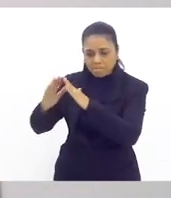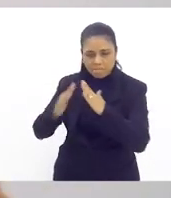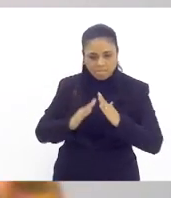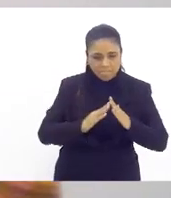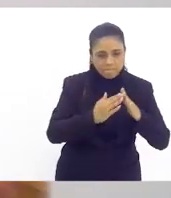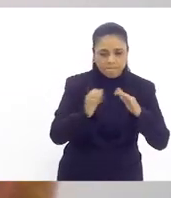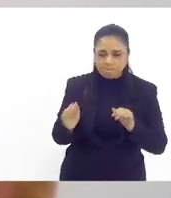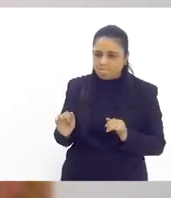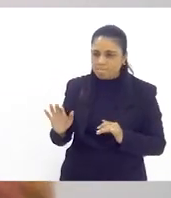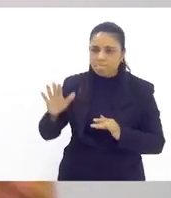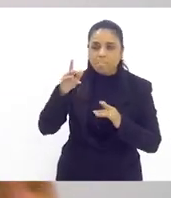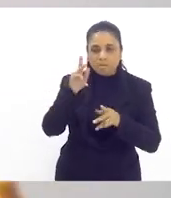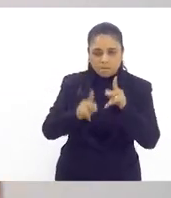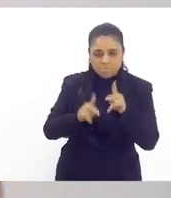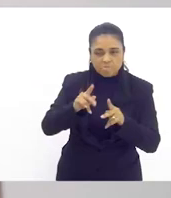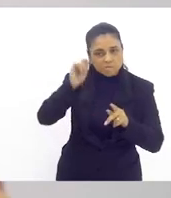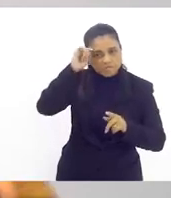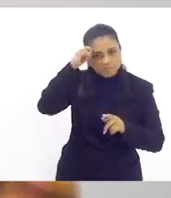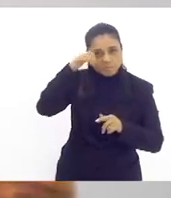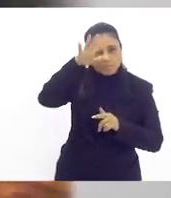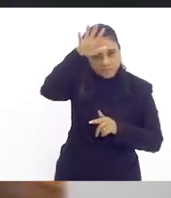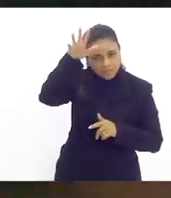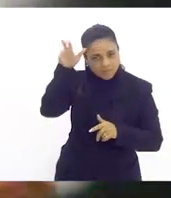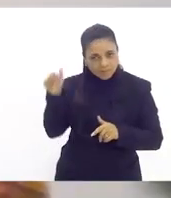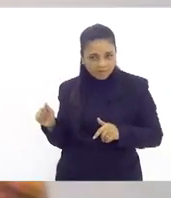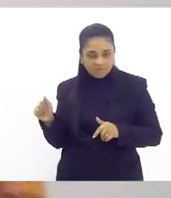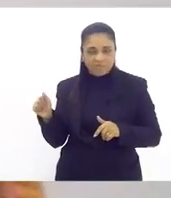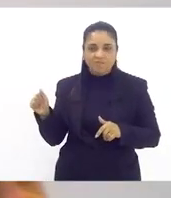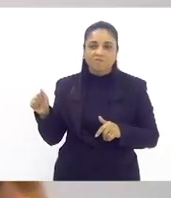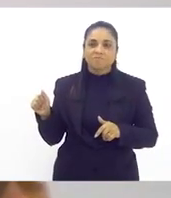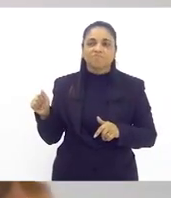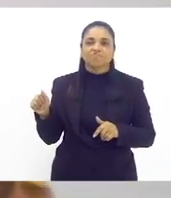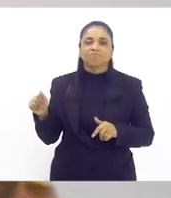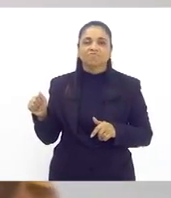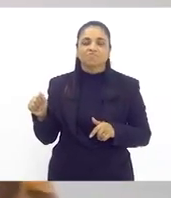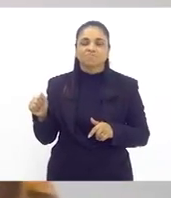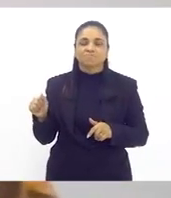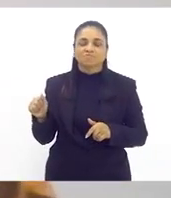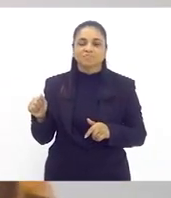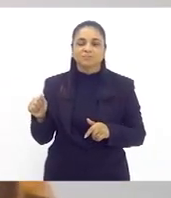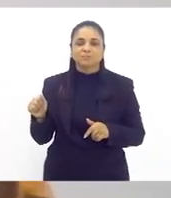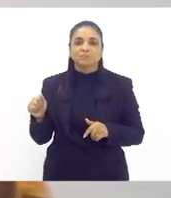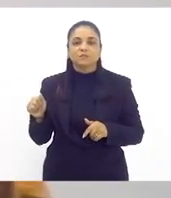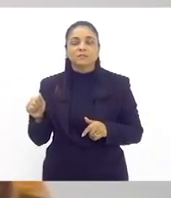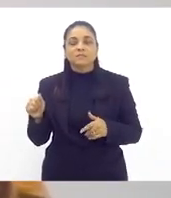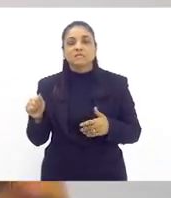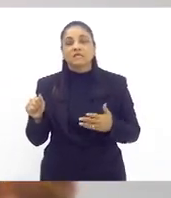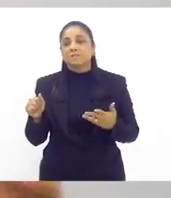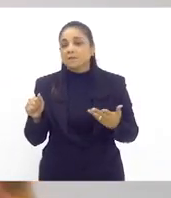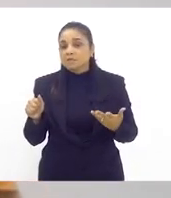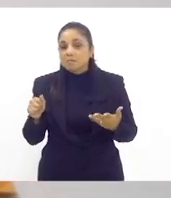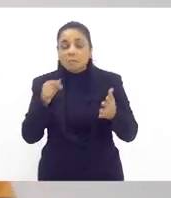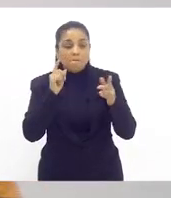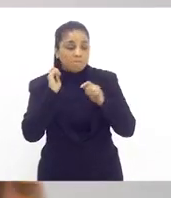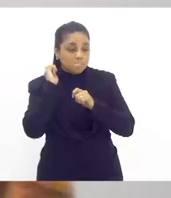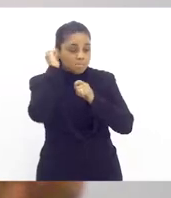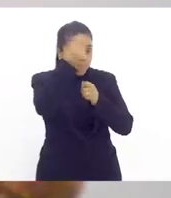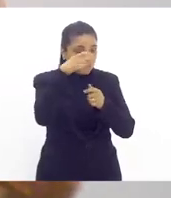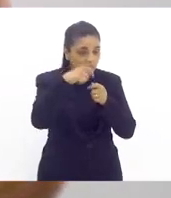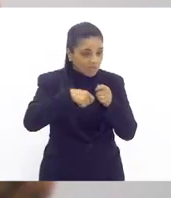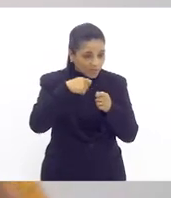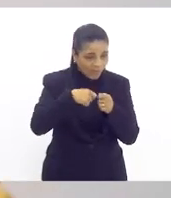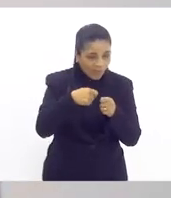povo Preto então povo de matriz africana os os nossos os nossos pescadores